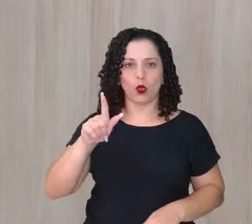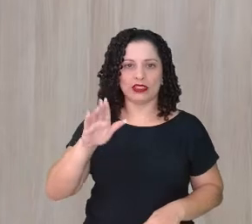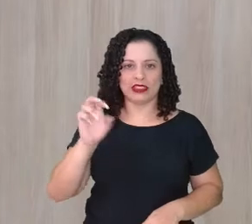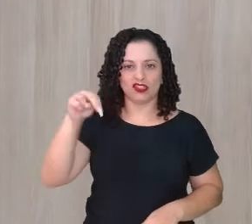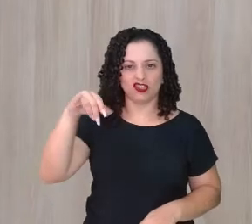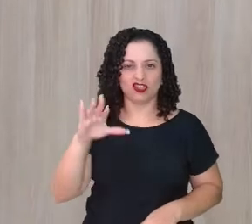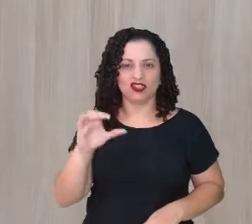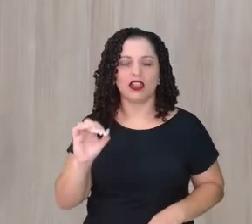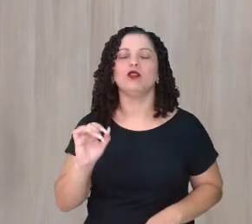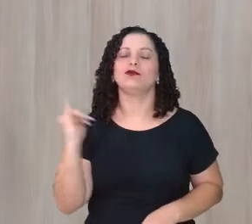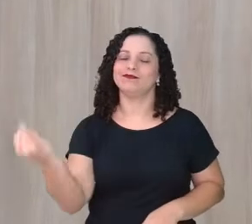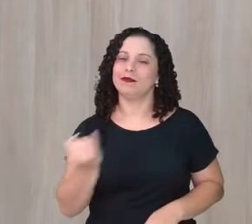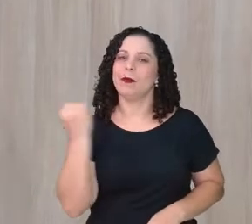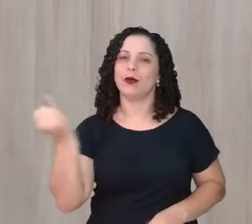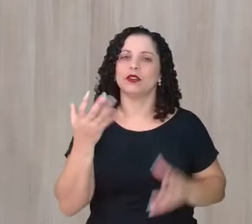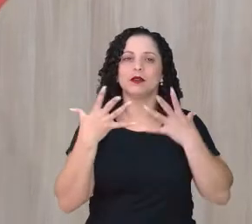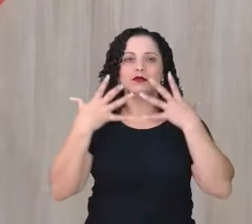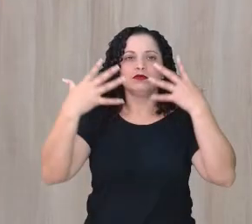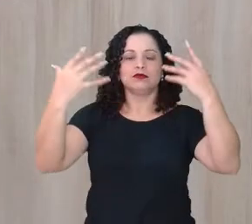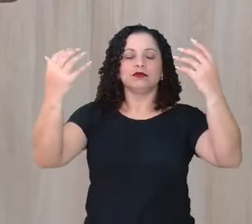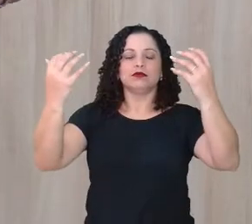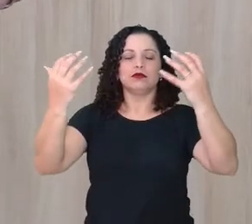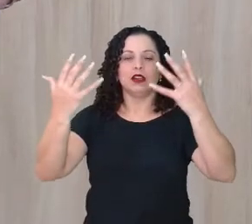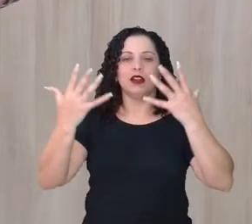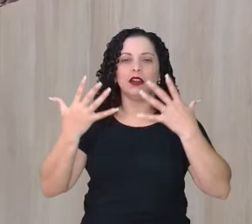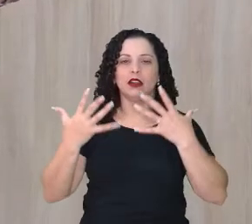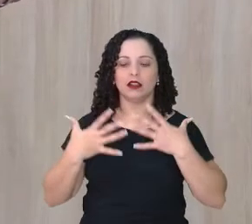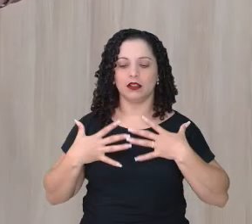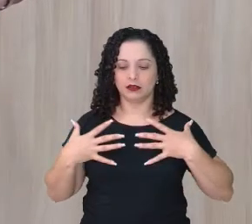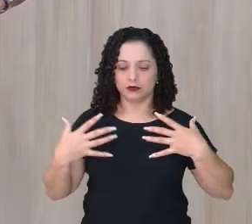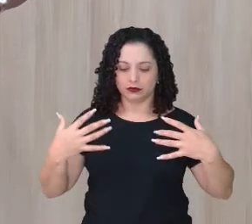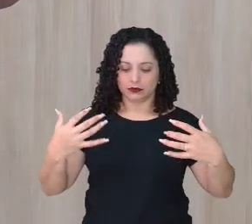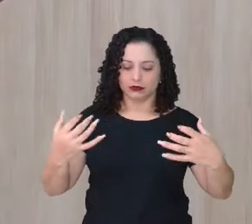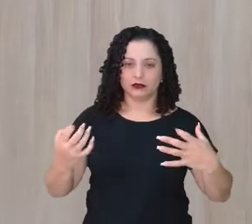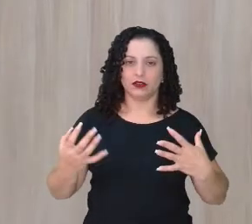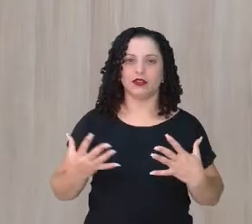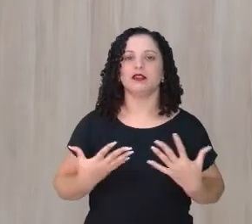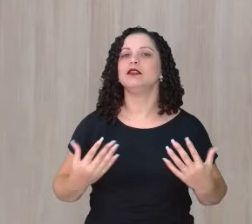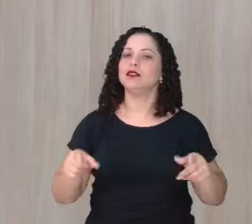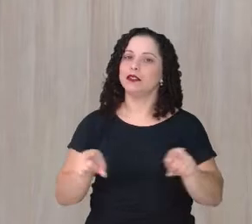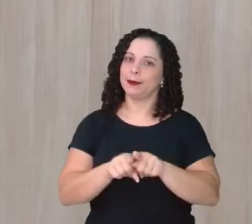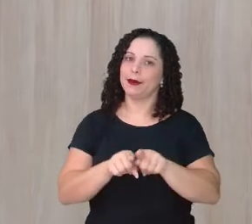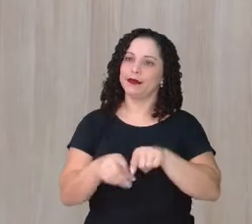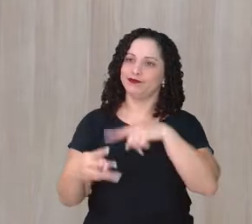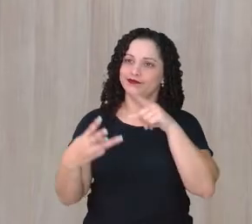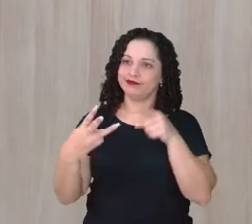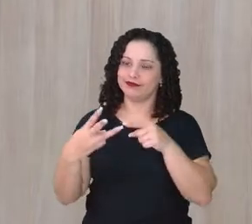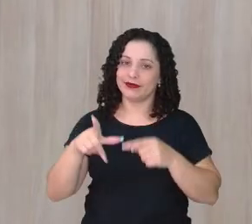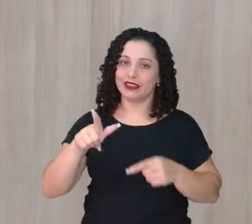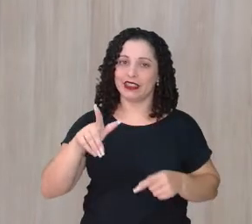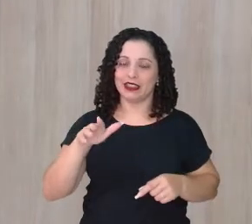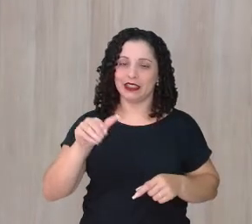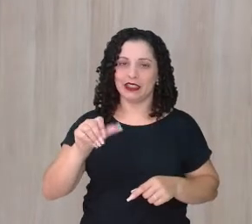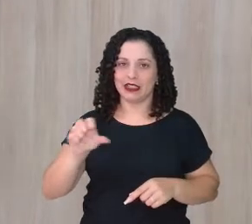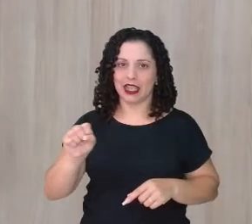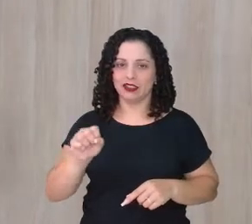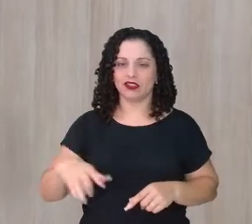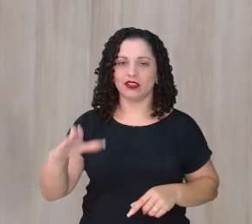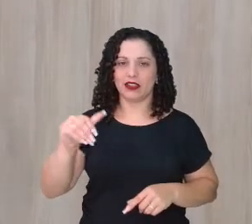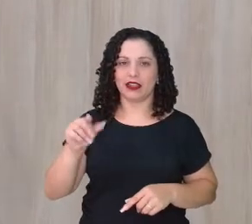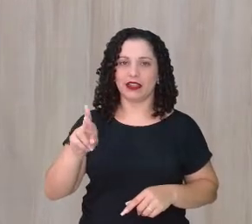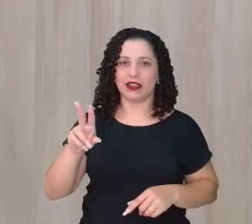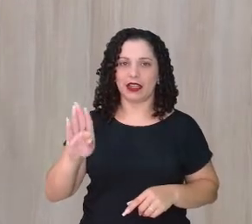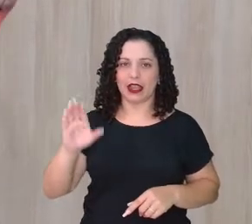respiração, a nossa e de uma grande parte dos seres vivos. Já o gás carbônico é aquele gás que a